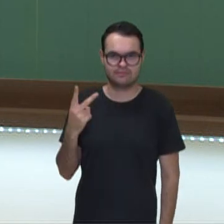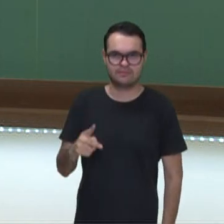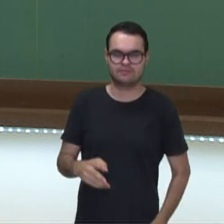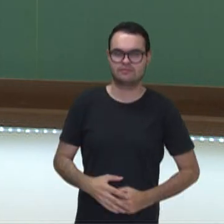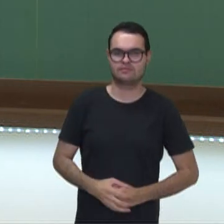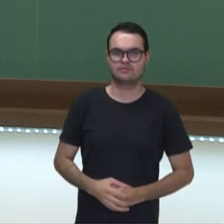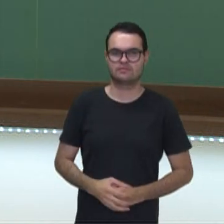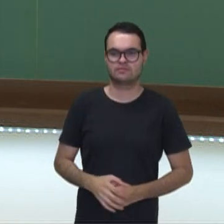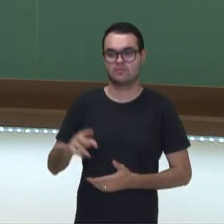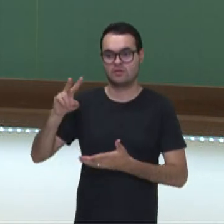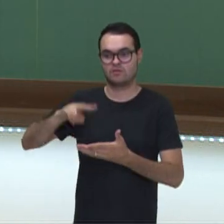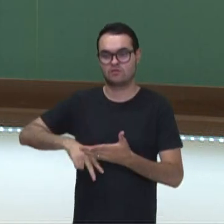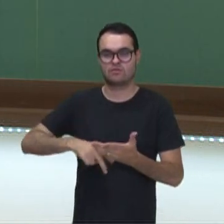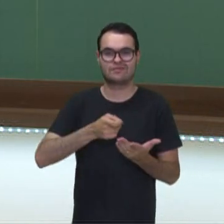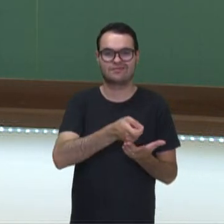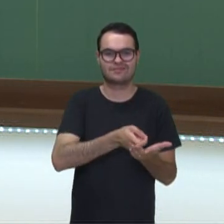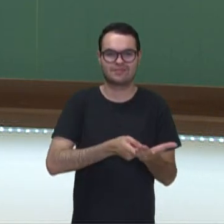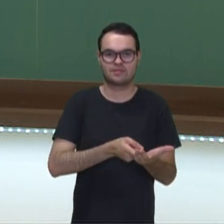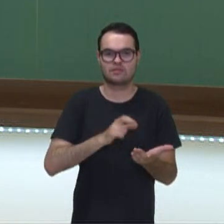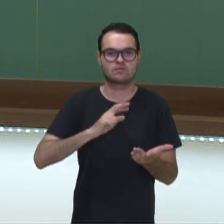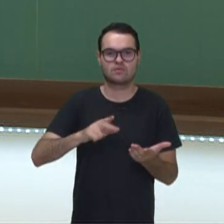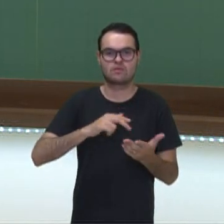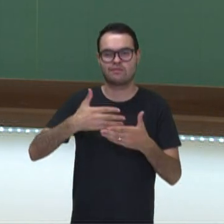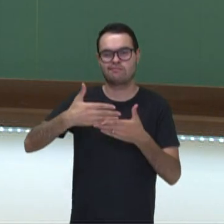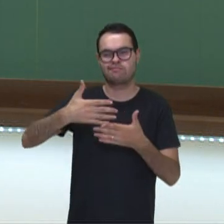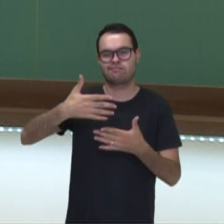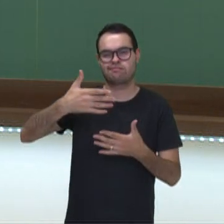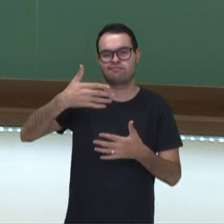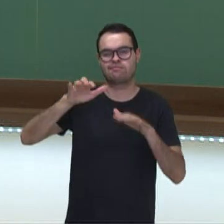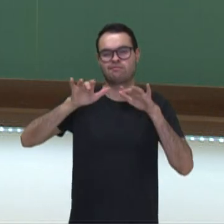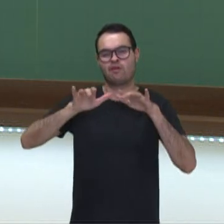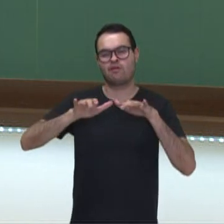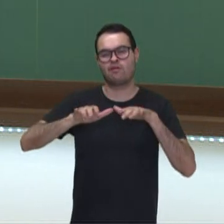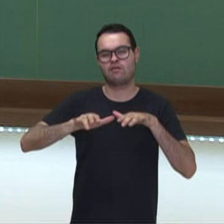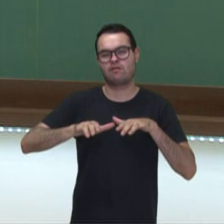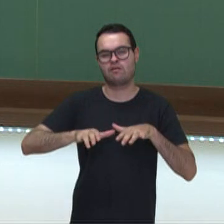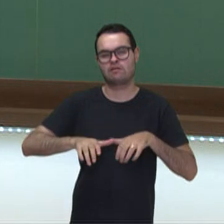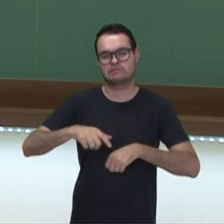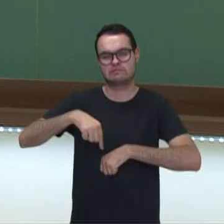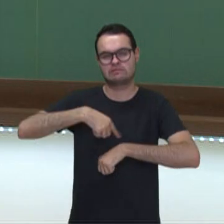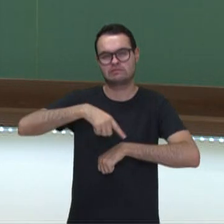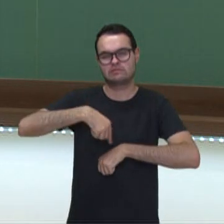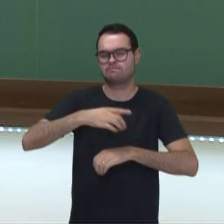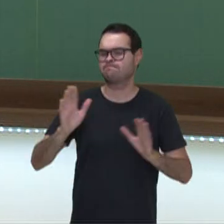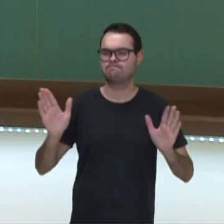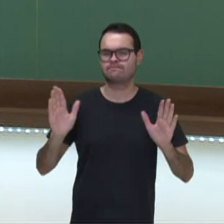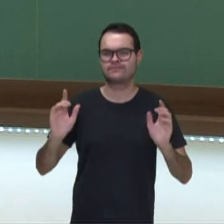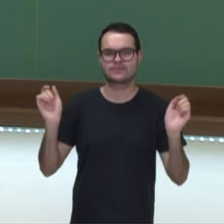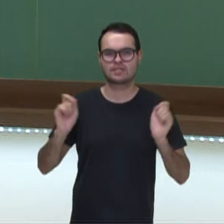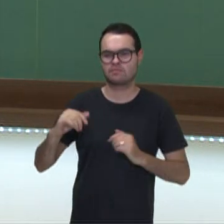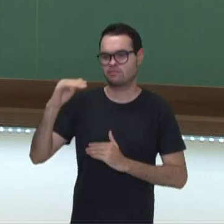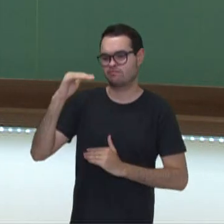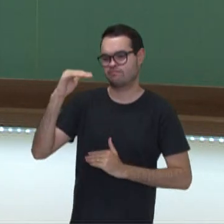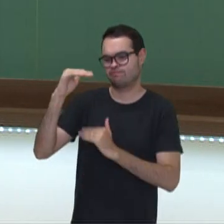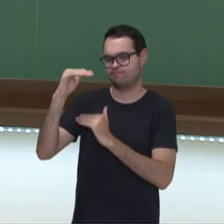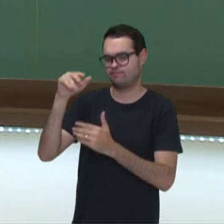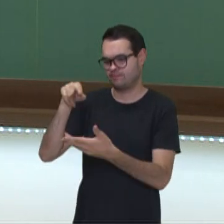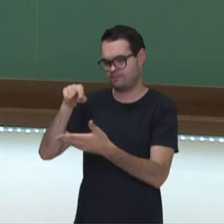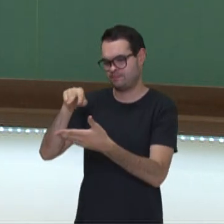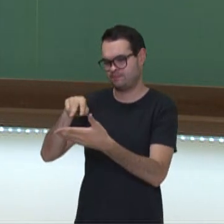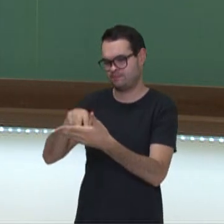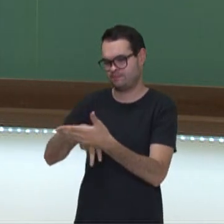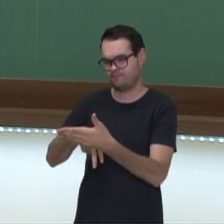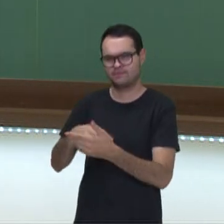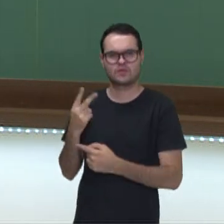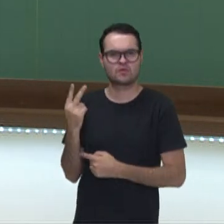leitura quanto a escrita, né? Não são textos longos que exigem muito tempo, a gente consegue ler uma crônica muitas vezes em